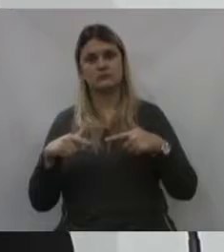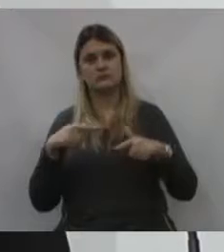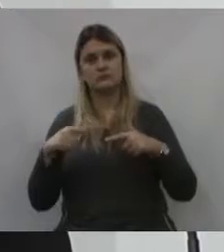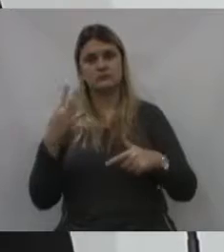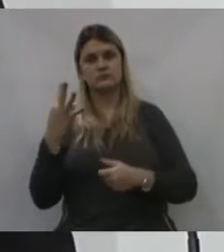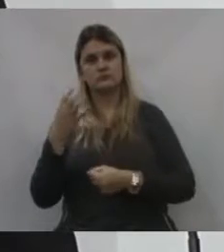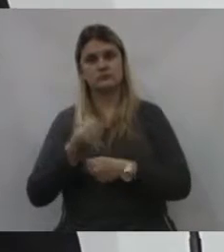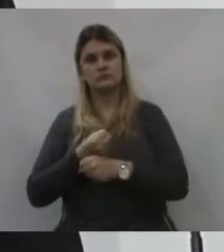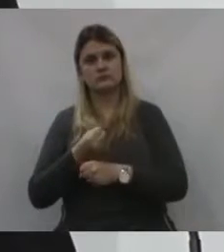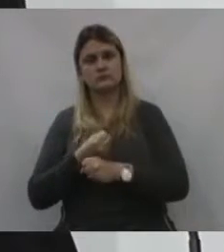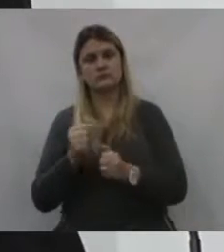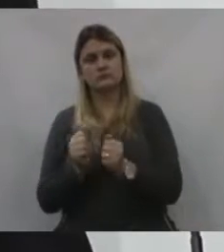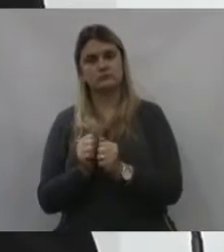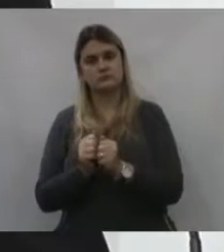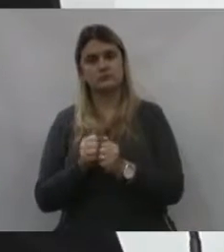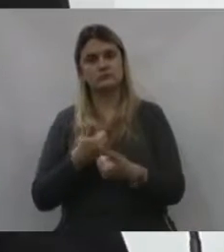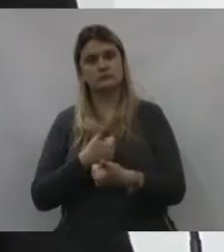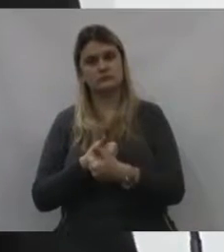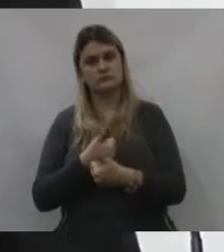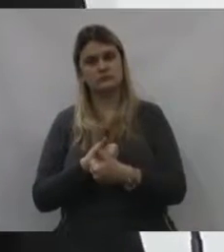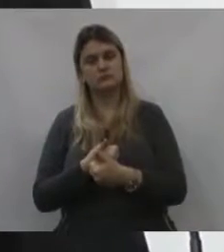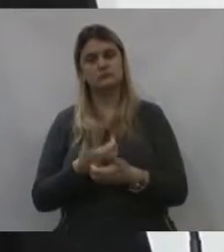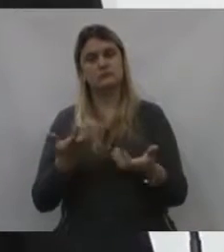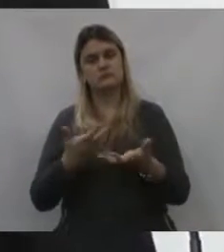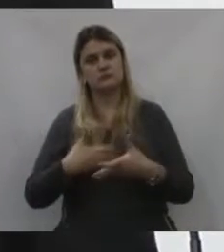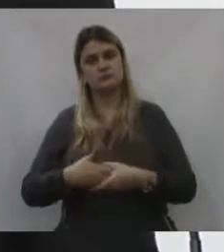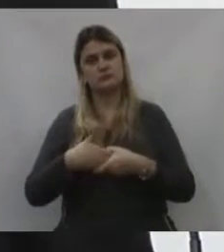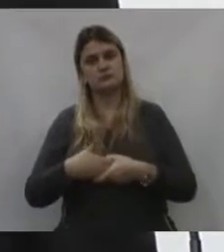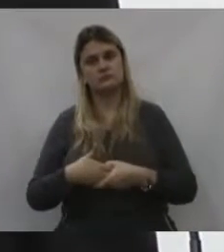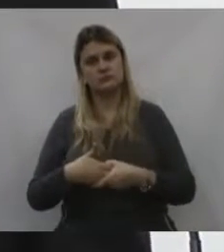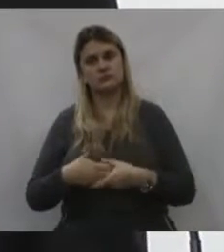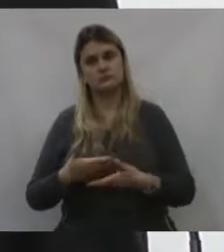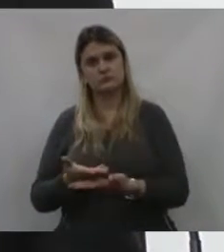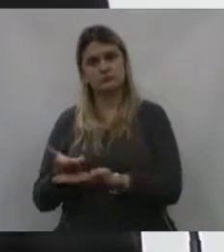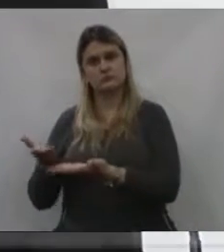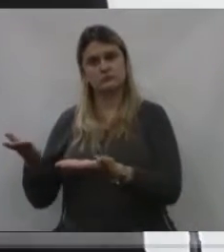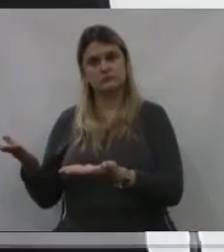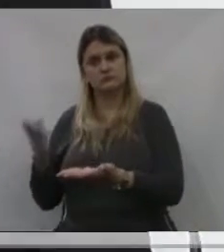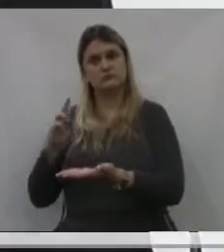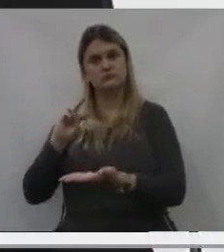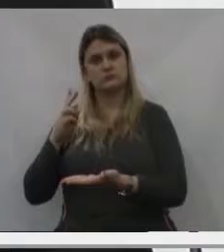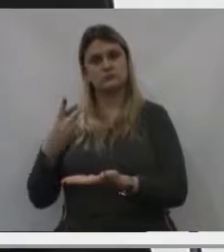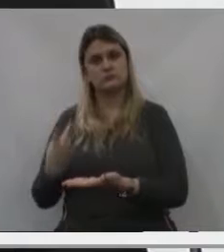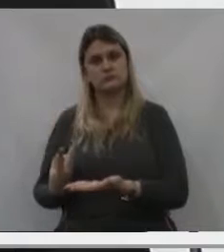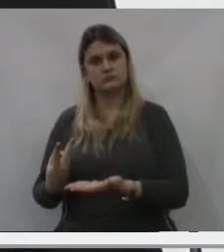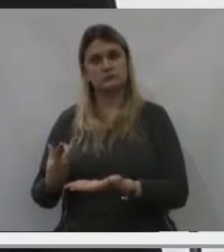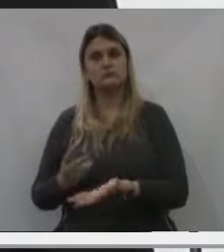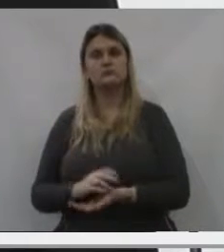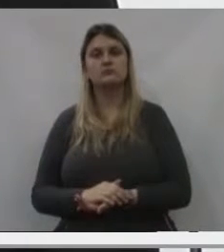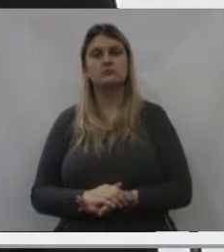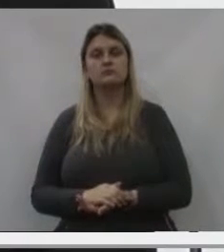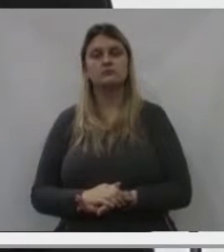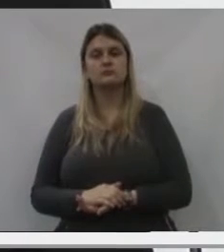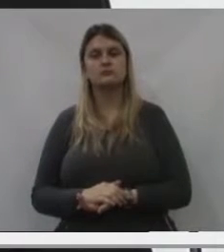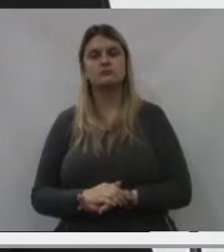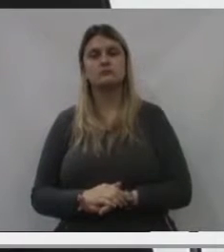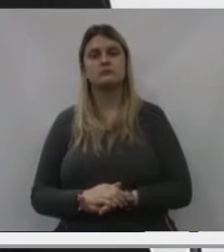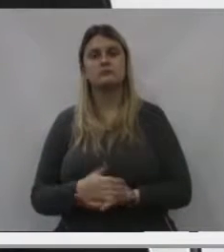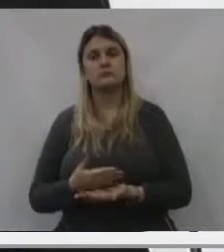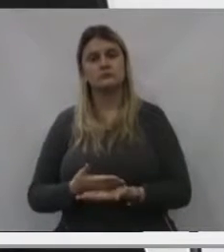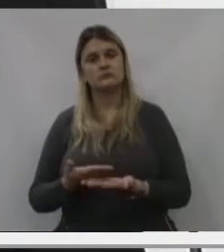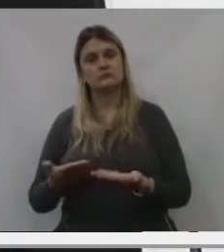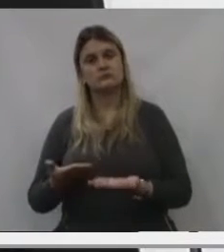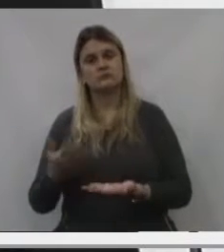trabalhamos 4 anos junto, de maneira muito próxima, e estender os meus cumprimentos a todos os vereadores